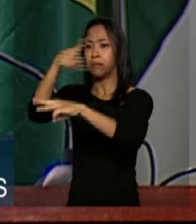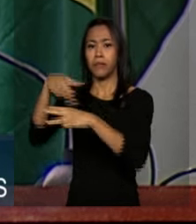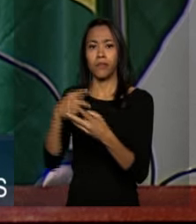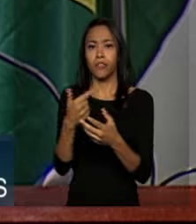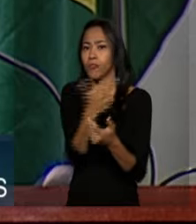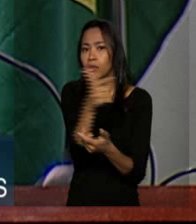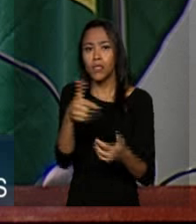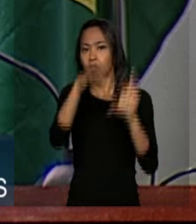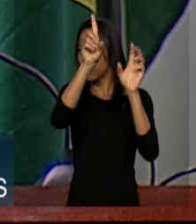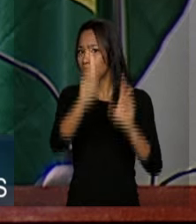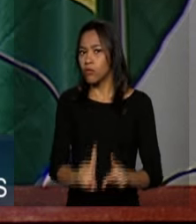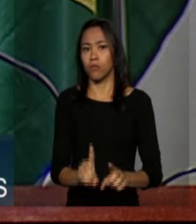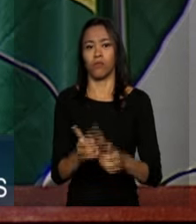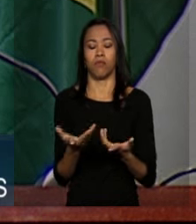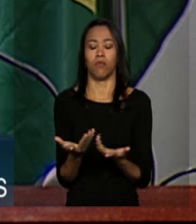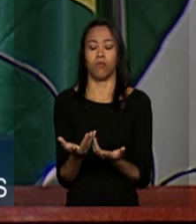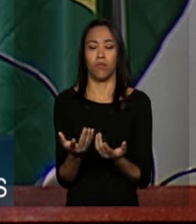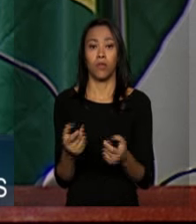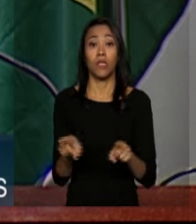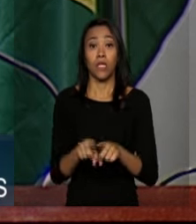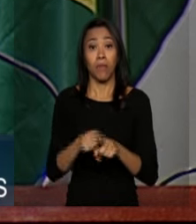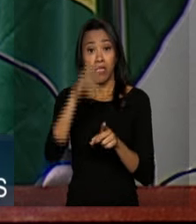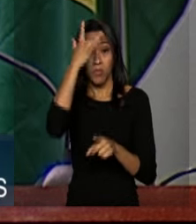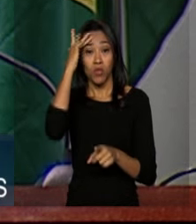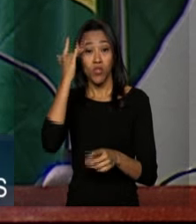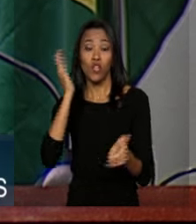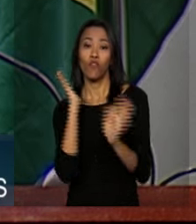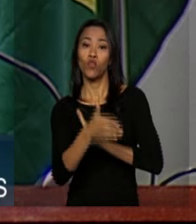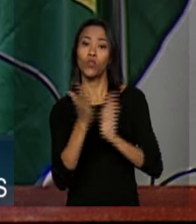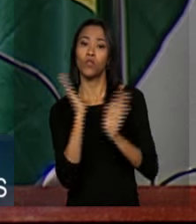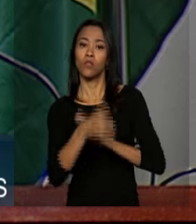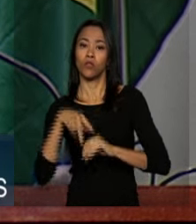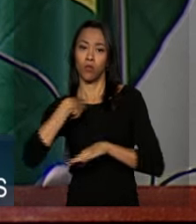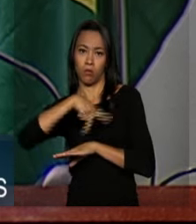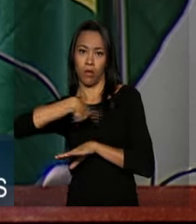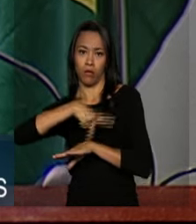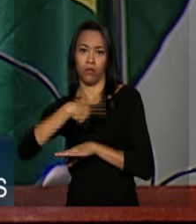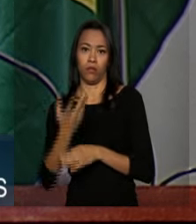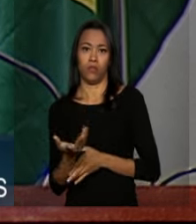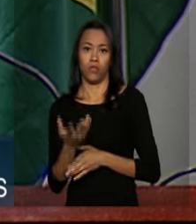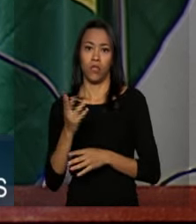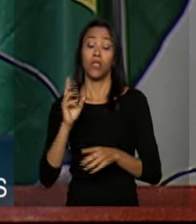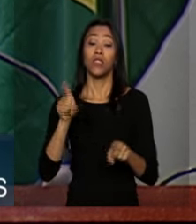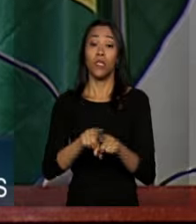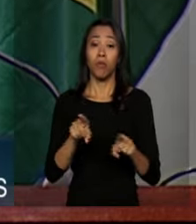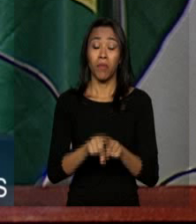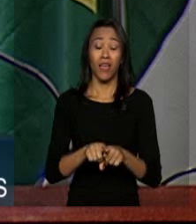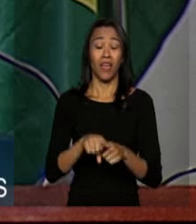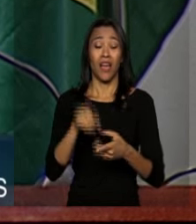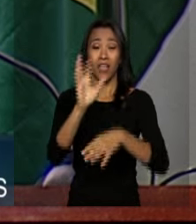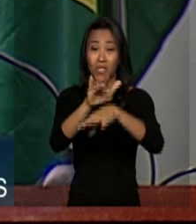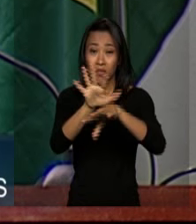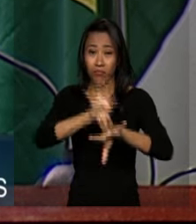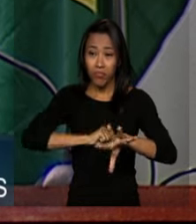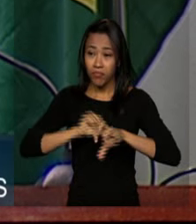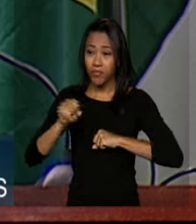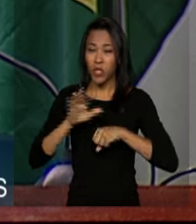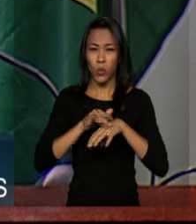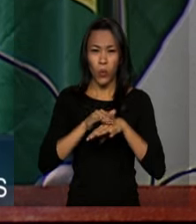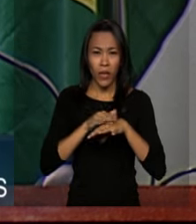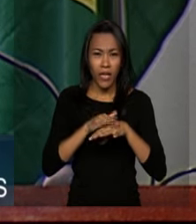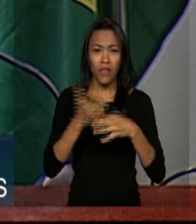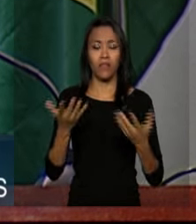internacional, o drama crescente dos refugiados, o descontrole das epidemias, a ameaça dos